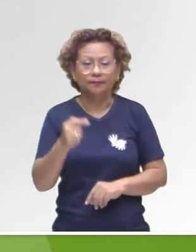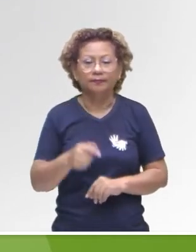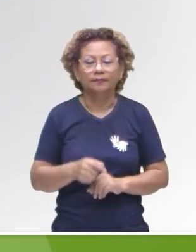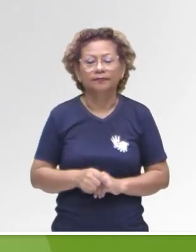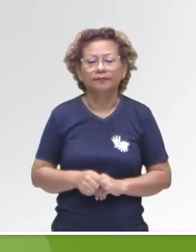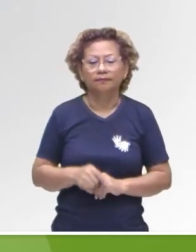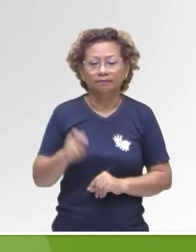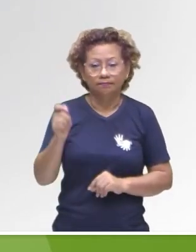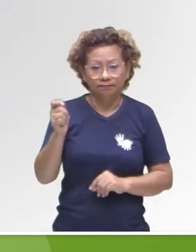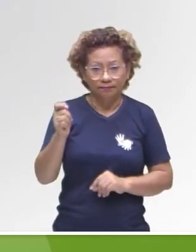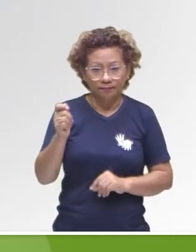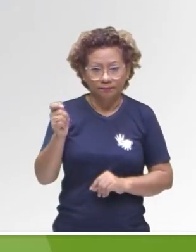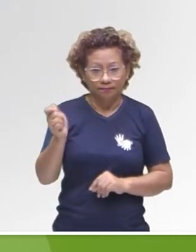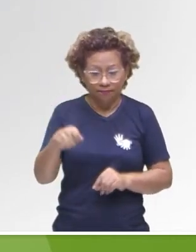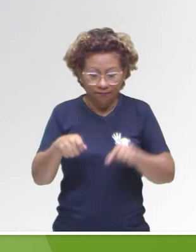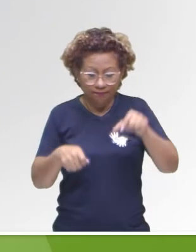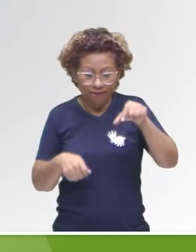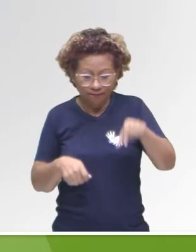um